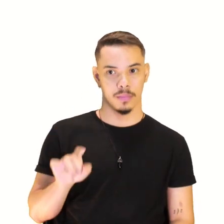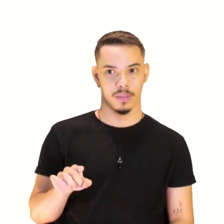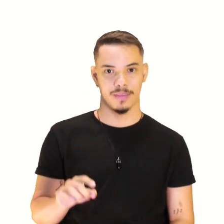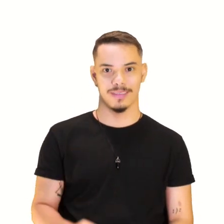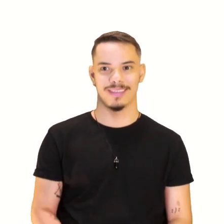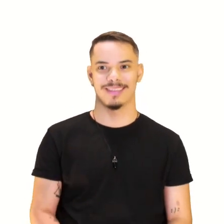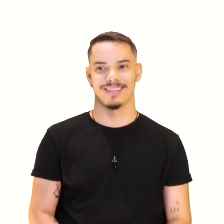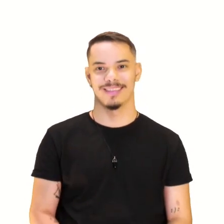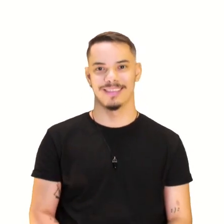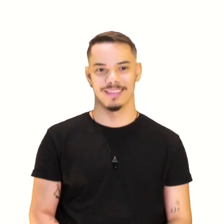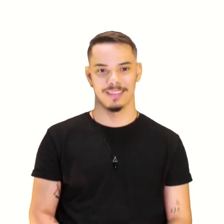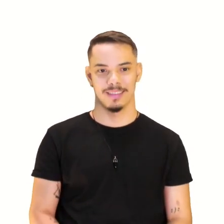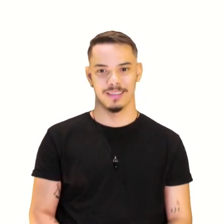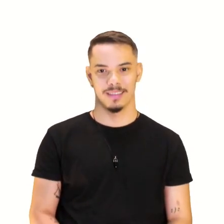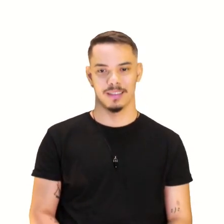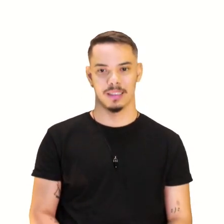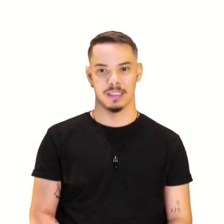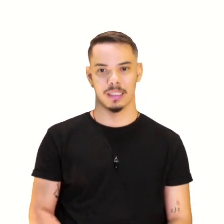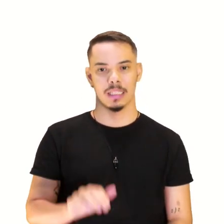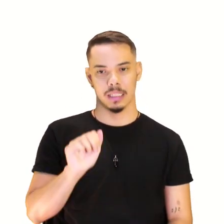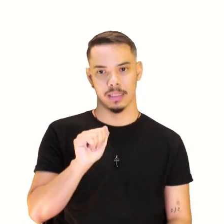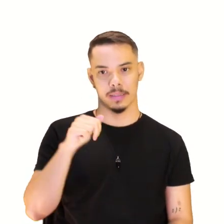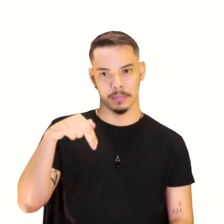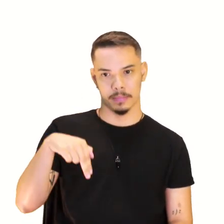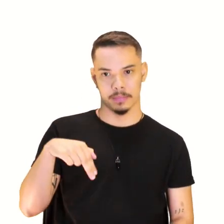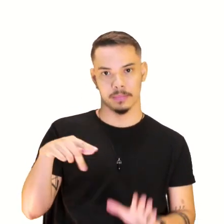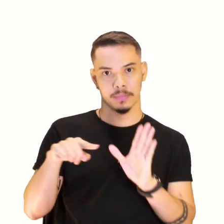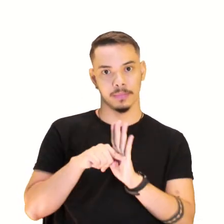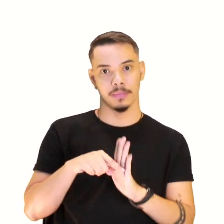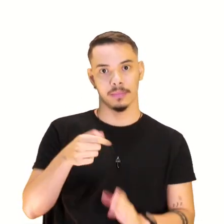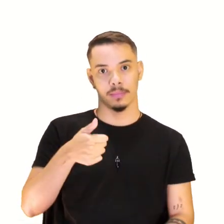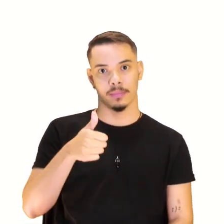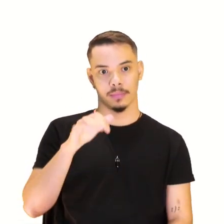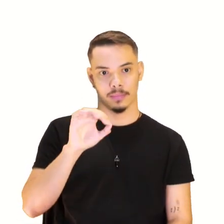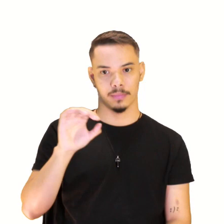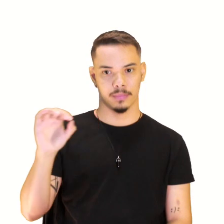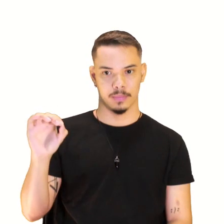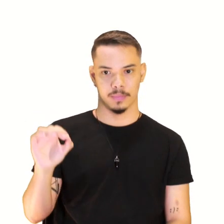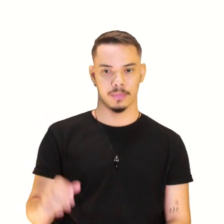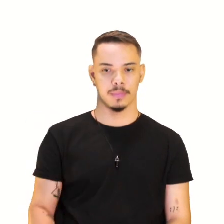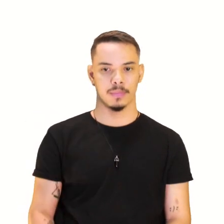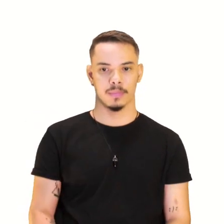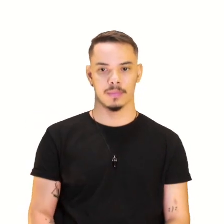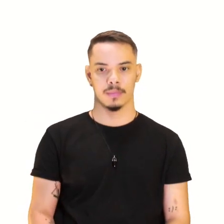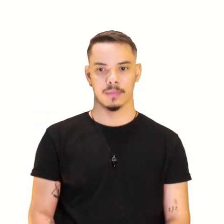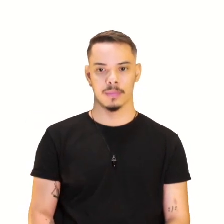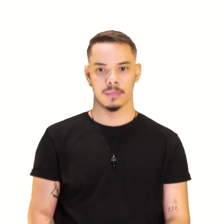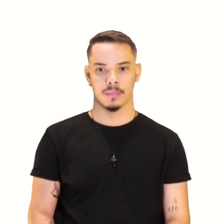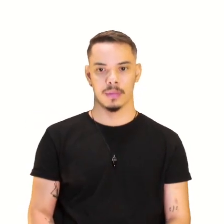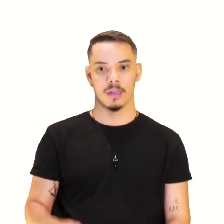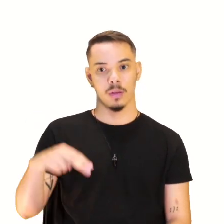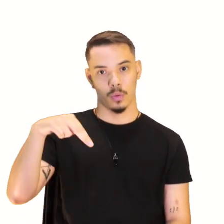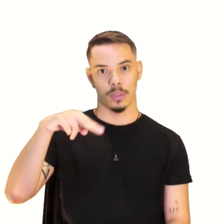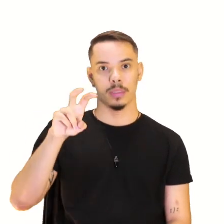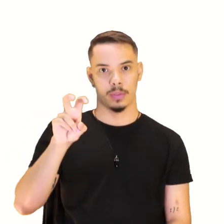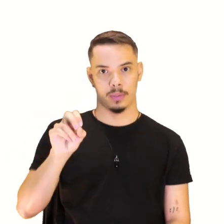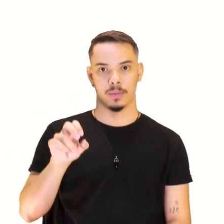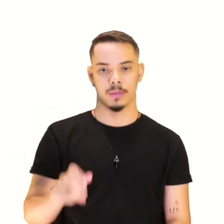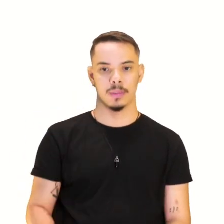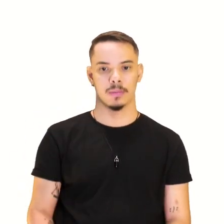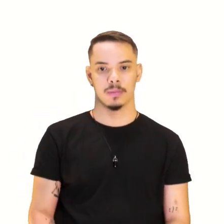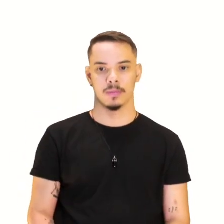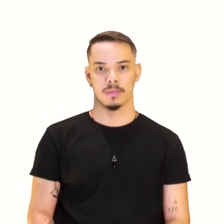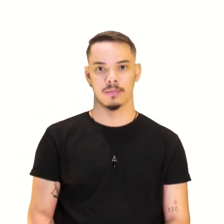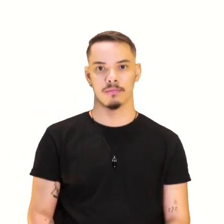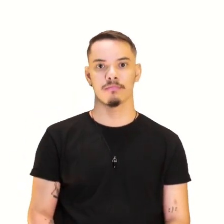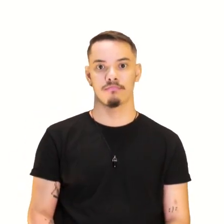interrogação. E o AN, ele já disse, né? Menos 100, é o termo que ocupa a posição 50, então o N é 50. Ah, o N é 50. Então ali é o